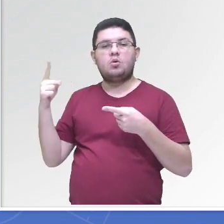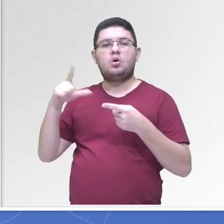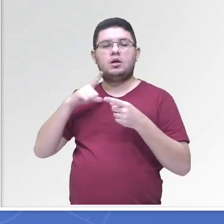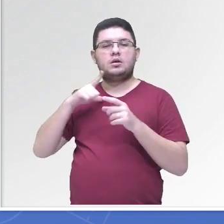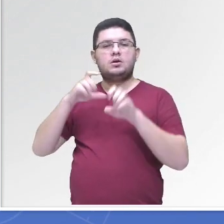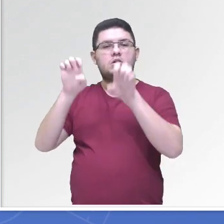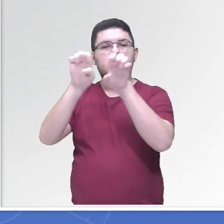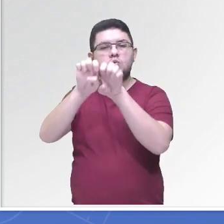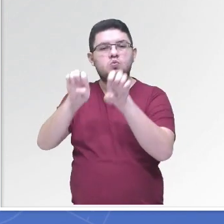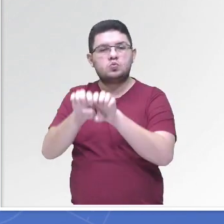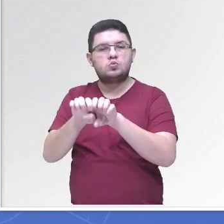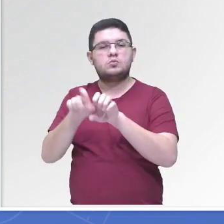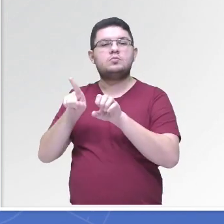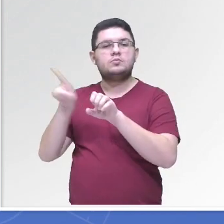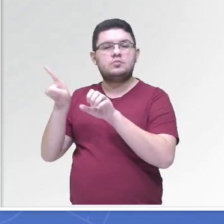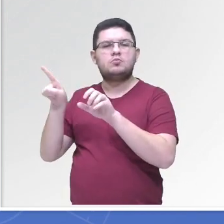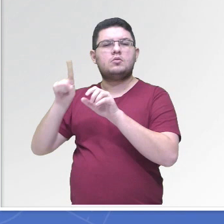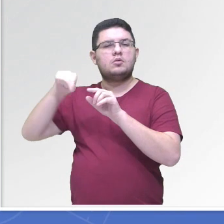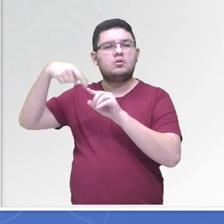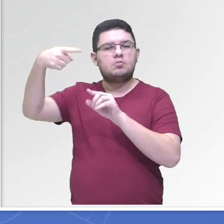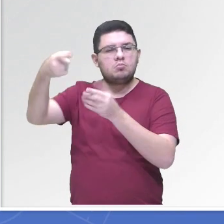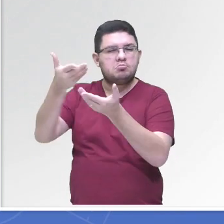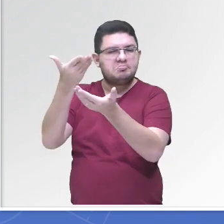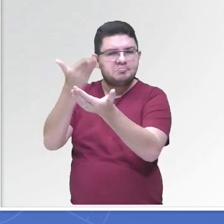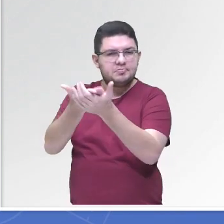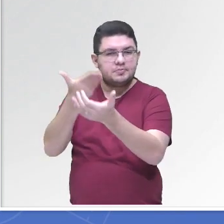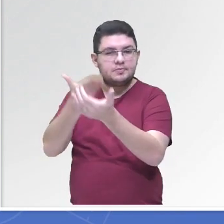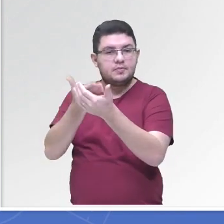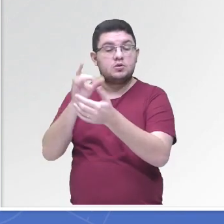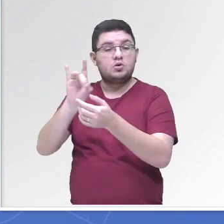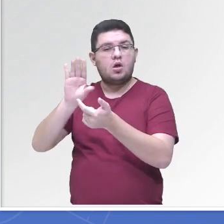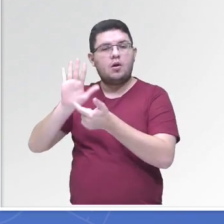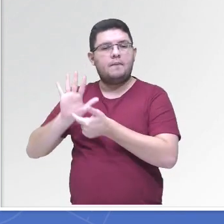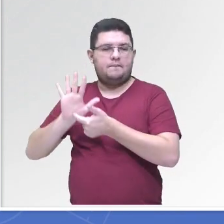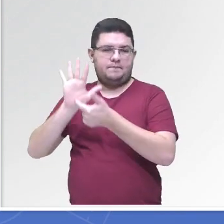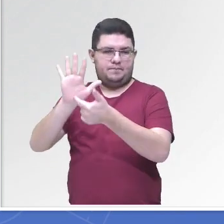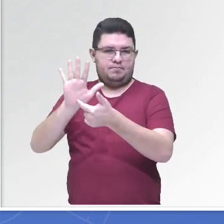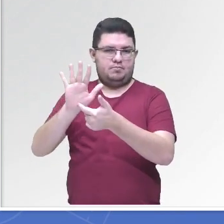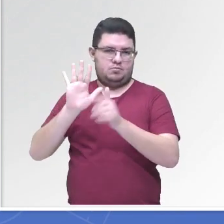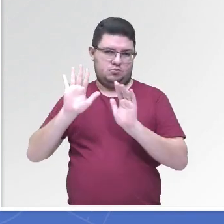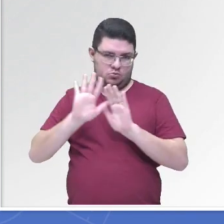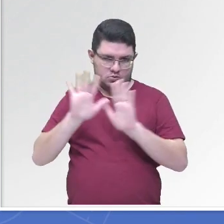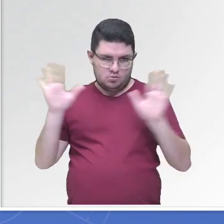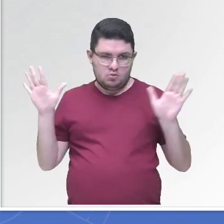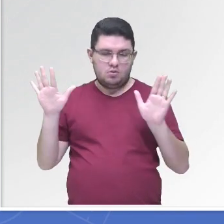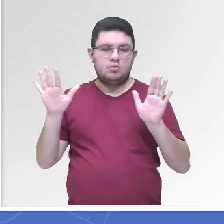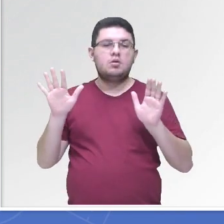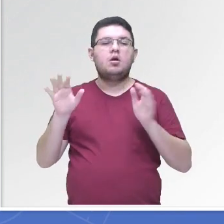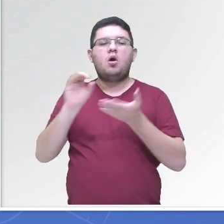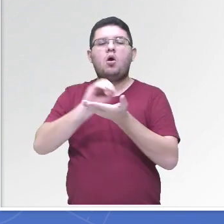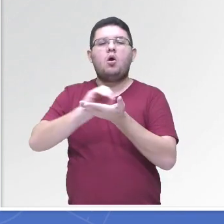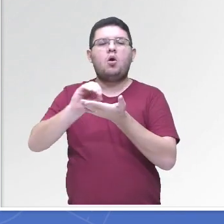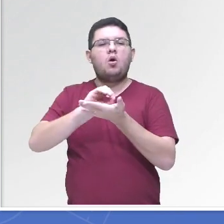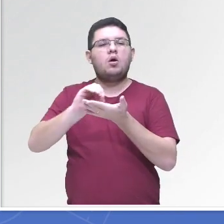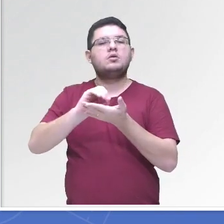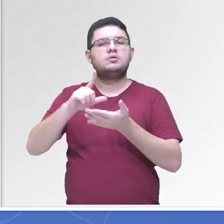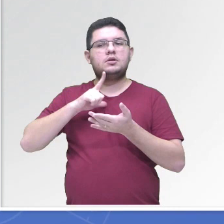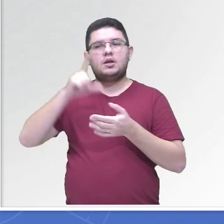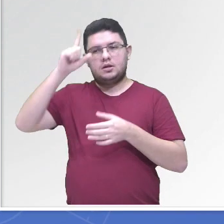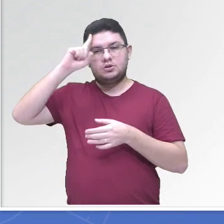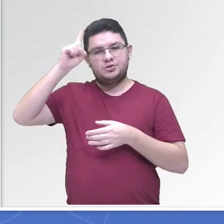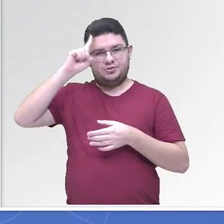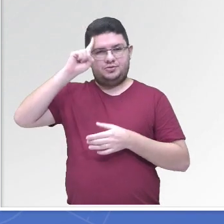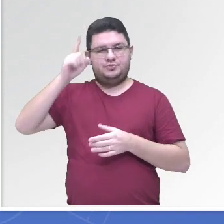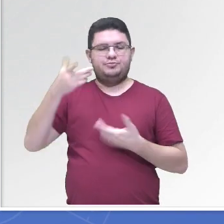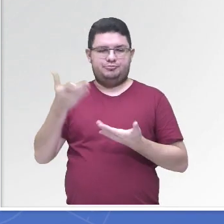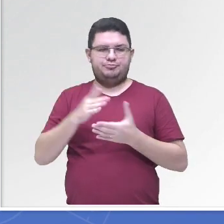de classificação, conhecer um pouco mais os compostos, aqui eu só tô apresentando para vocês o quanto a química orgânica está no nosso dia a dia.